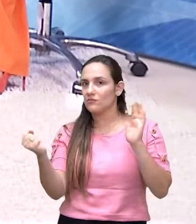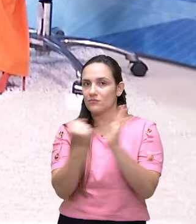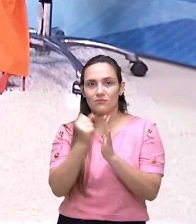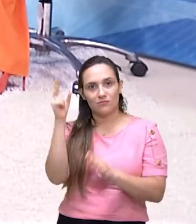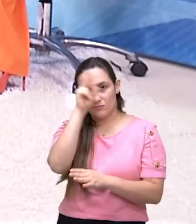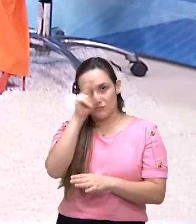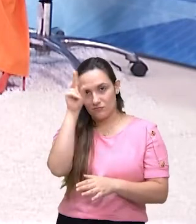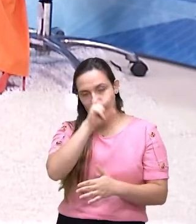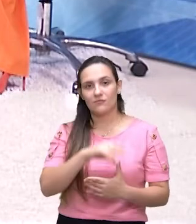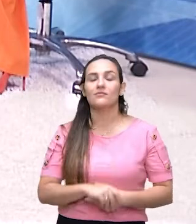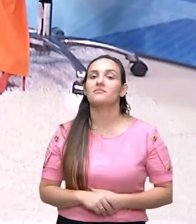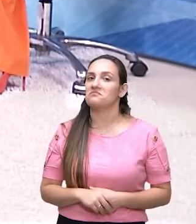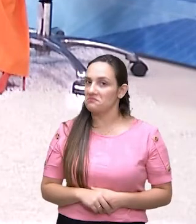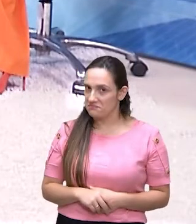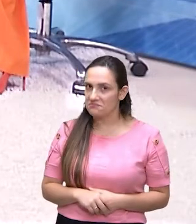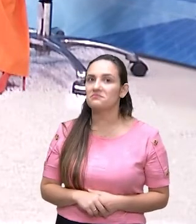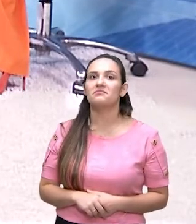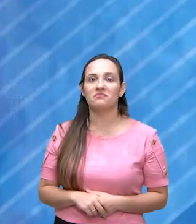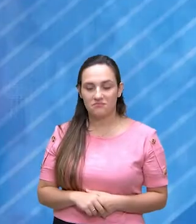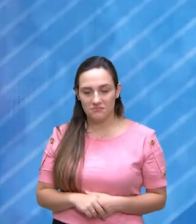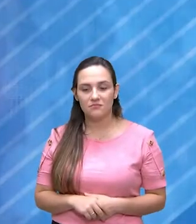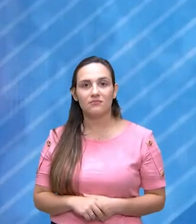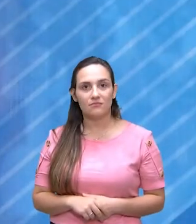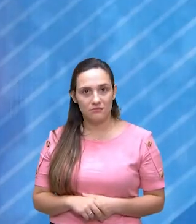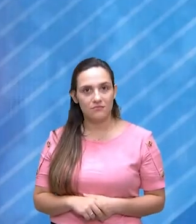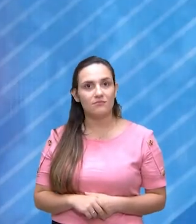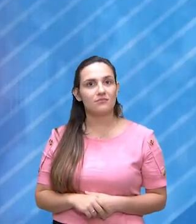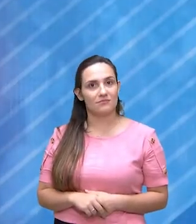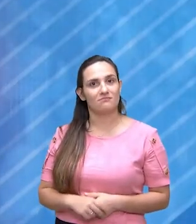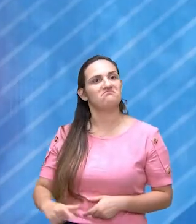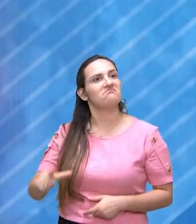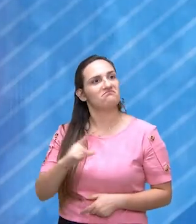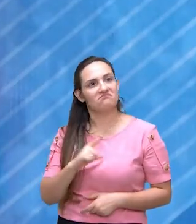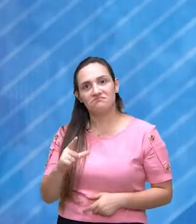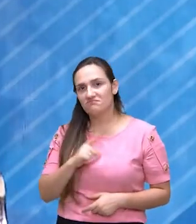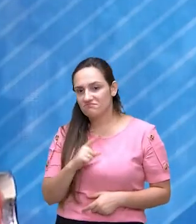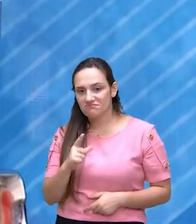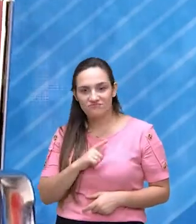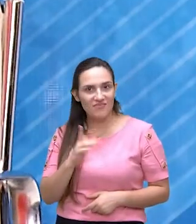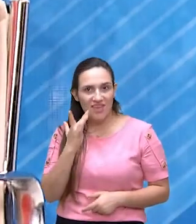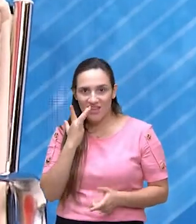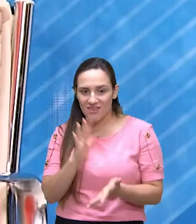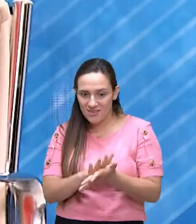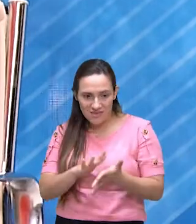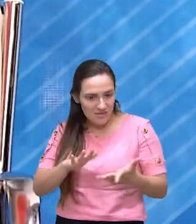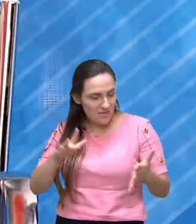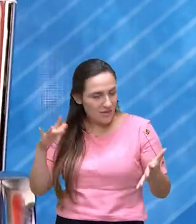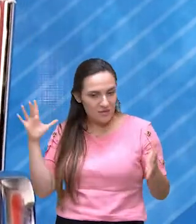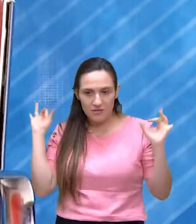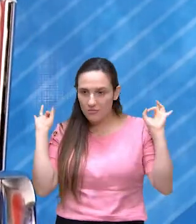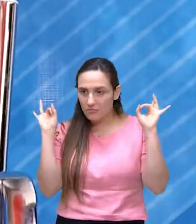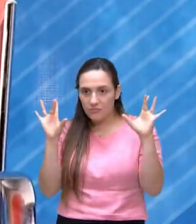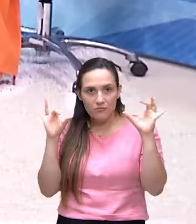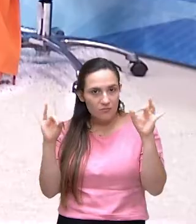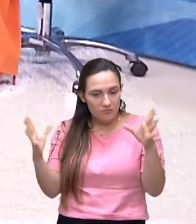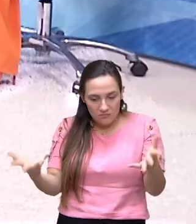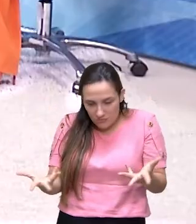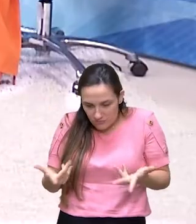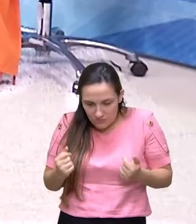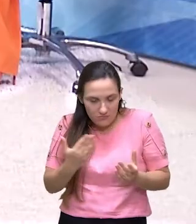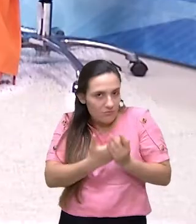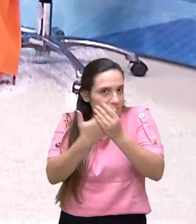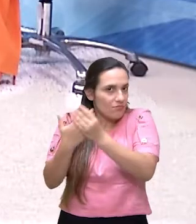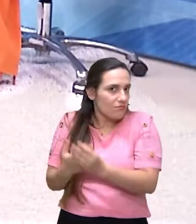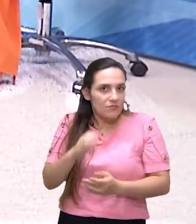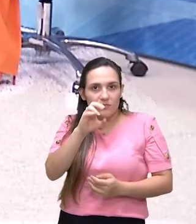um curso que ficará para a história e isso que eu ia falar né Nós temos aqui pratas-da-casa preciosas